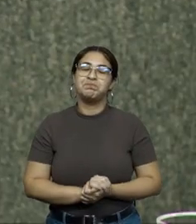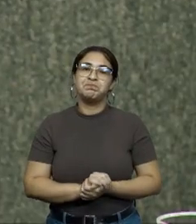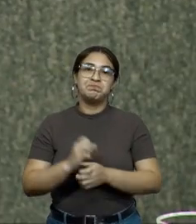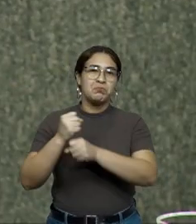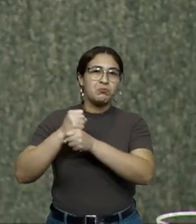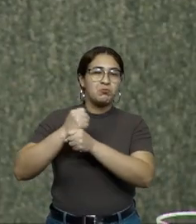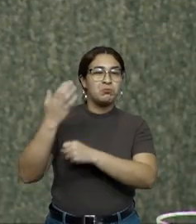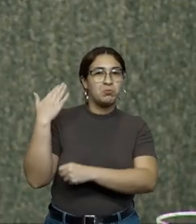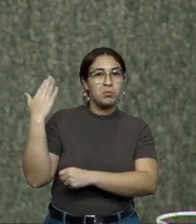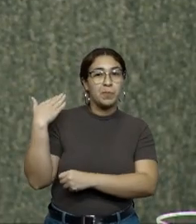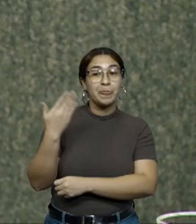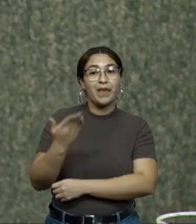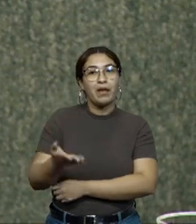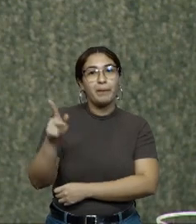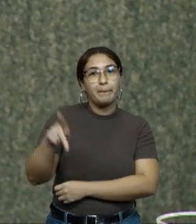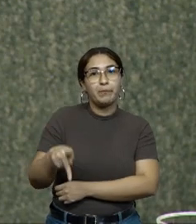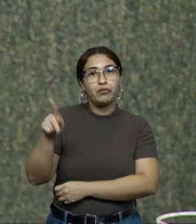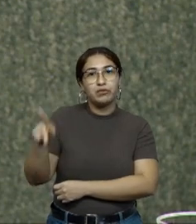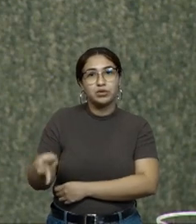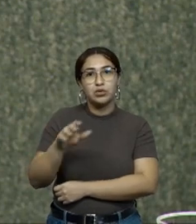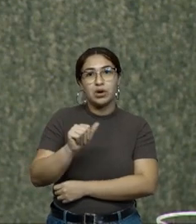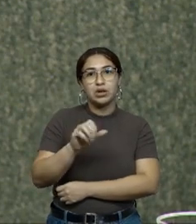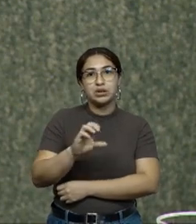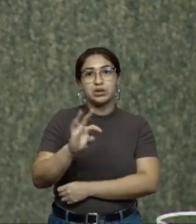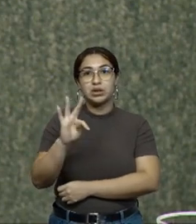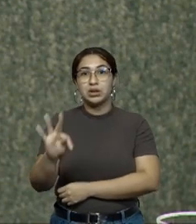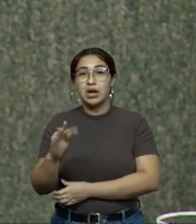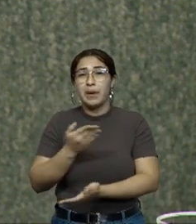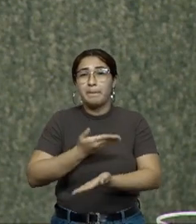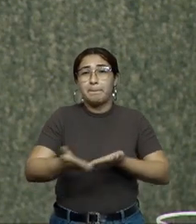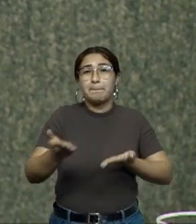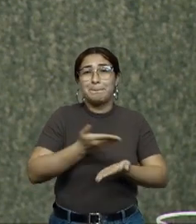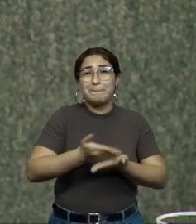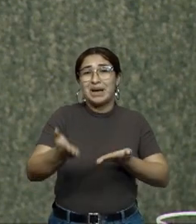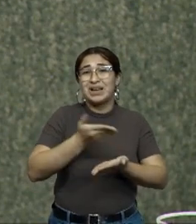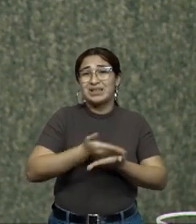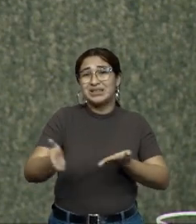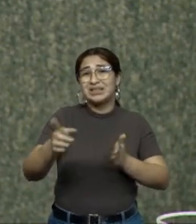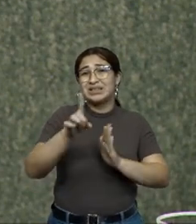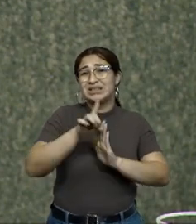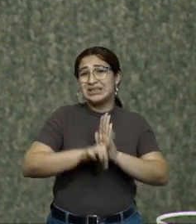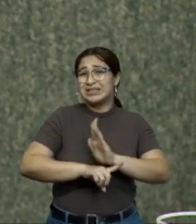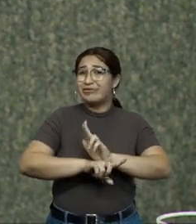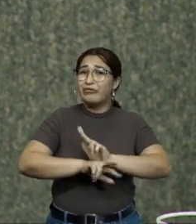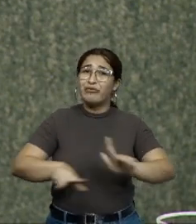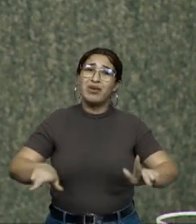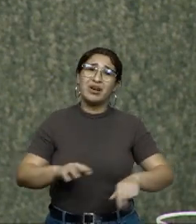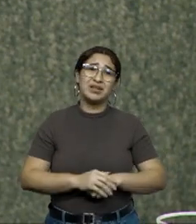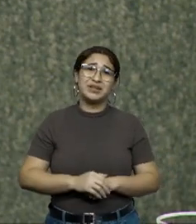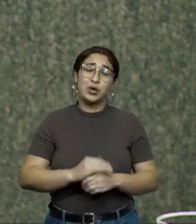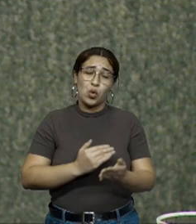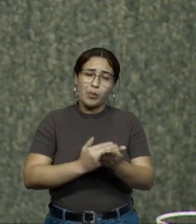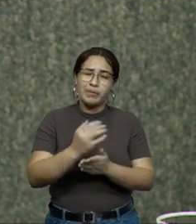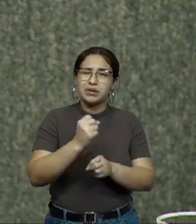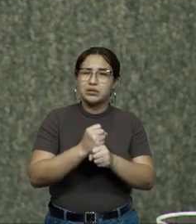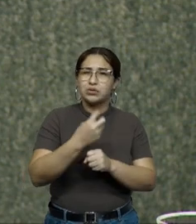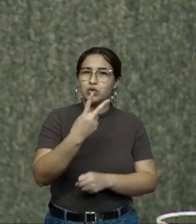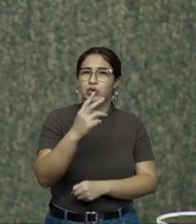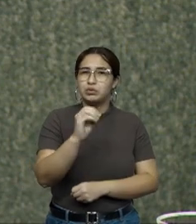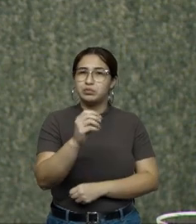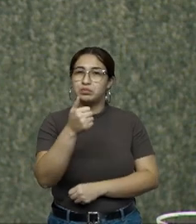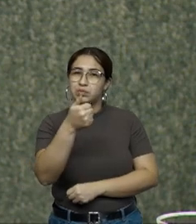os professores act só vem perdendo direitos poderia resgatar aqui desde 2015